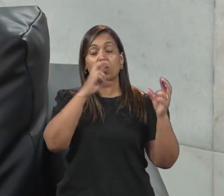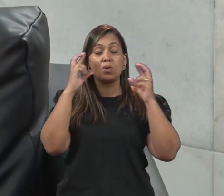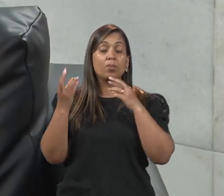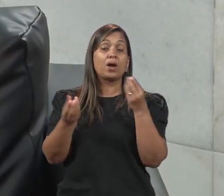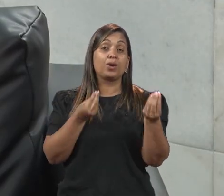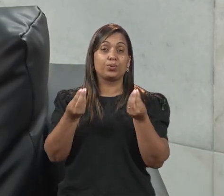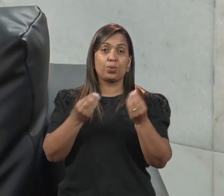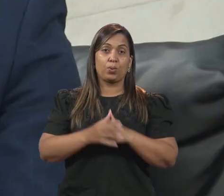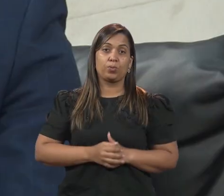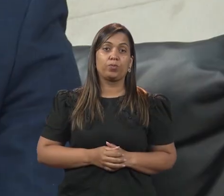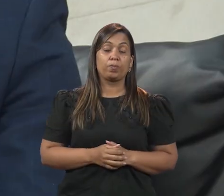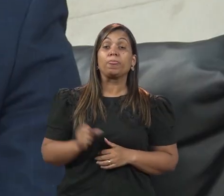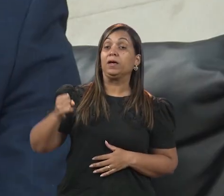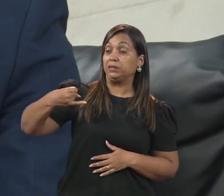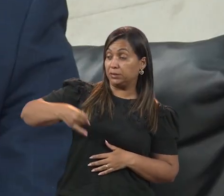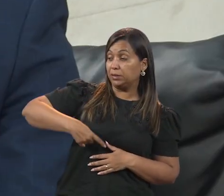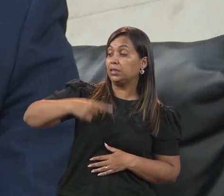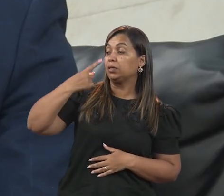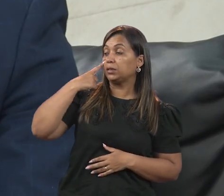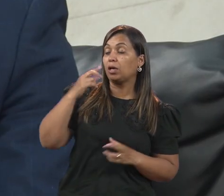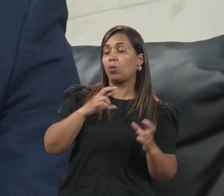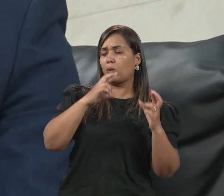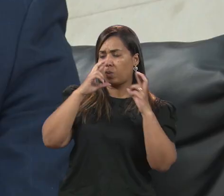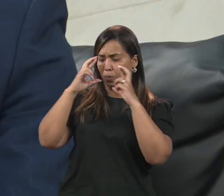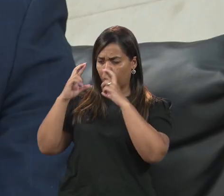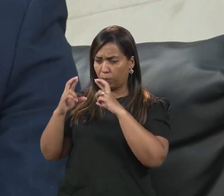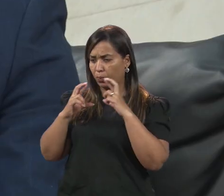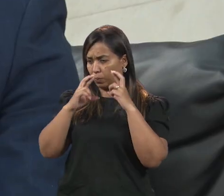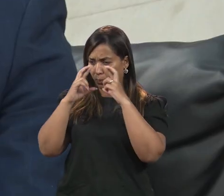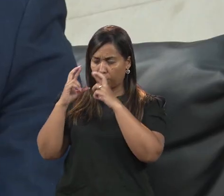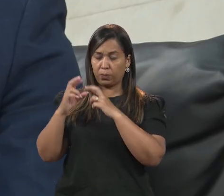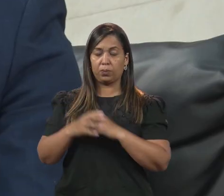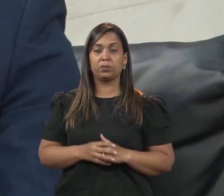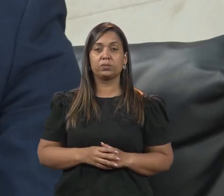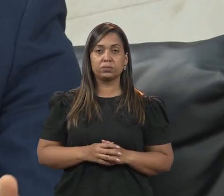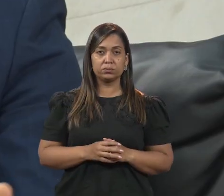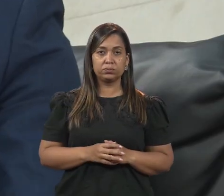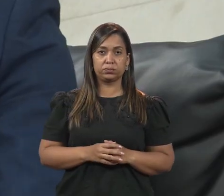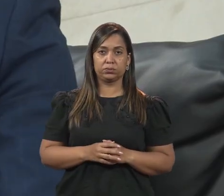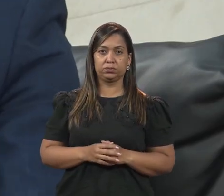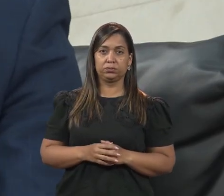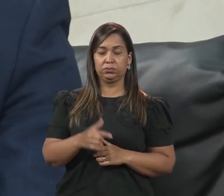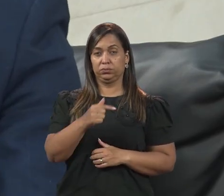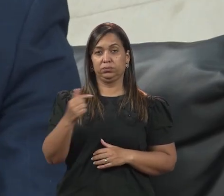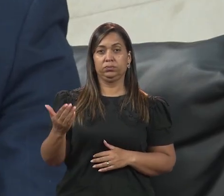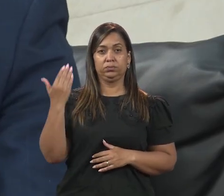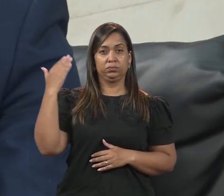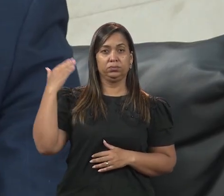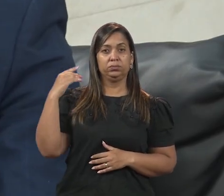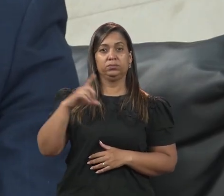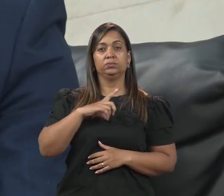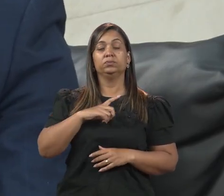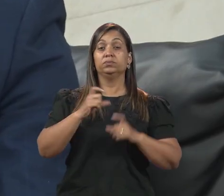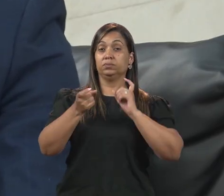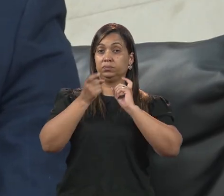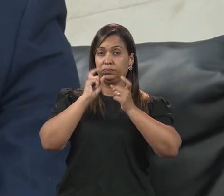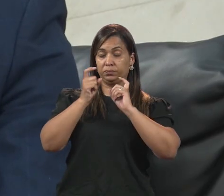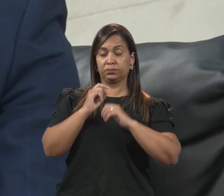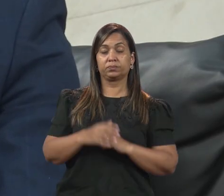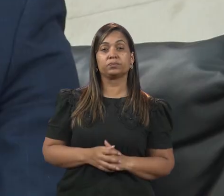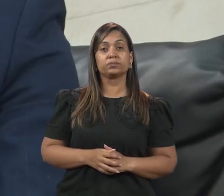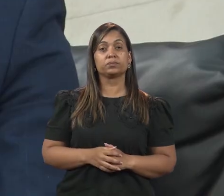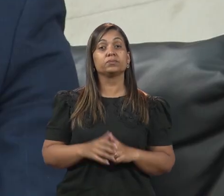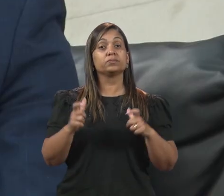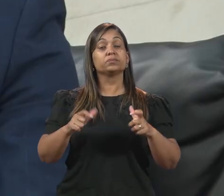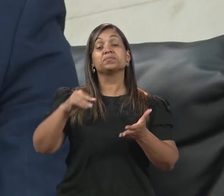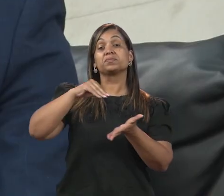que está funcionando? Sim, temos acompanhado de perto. Inclusive, nas últimas semanas nós tivemos uma reunião